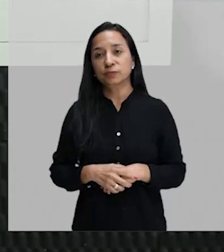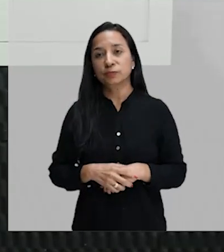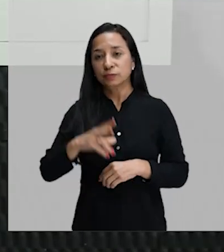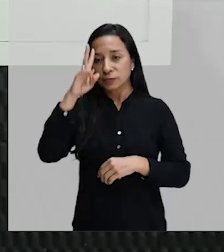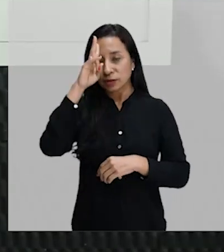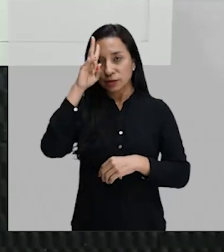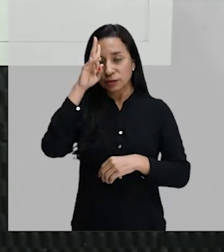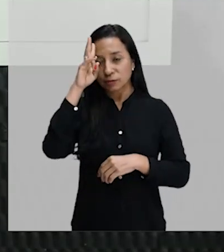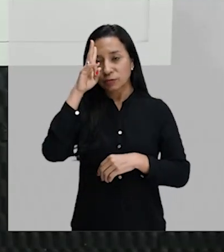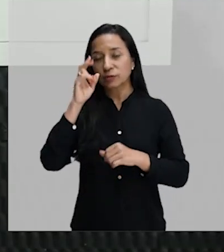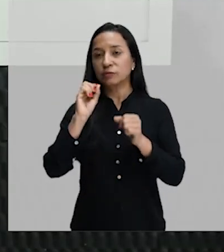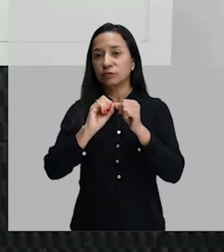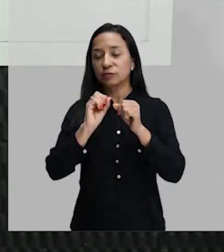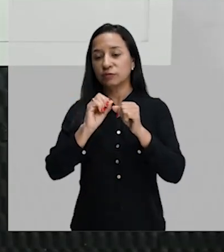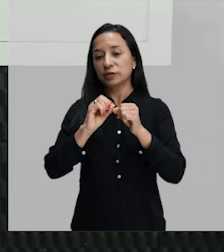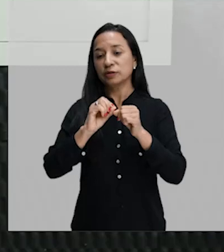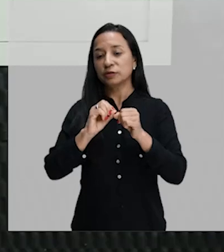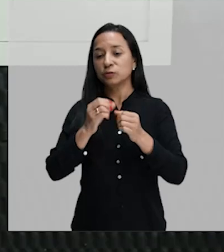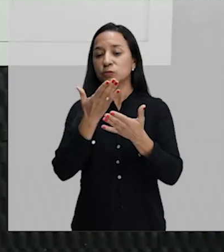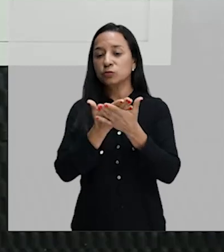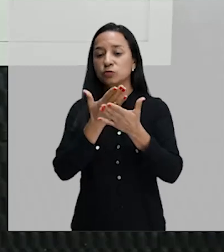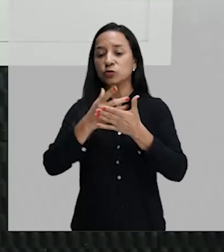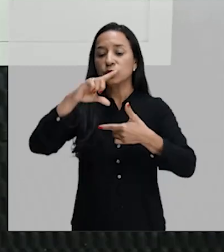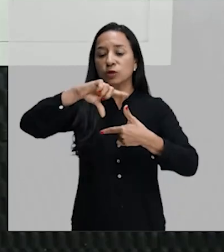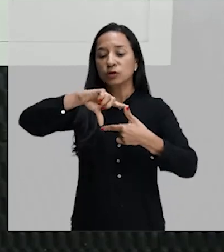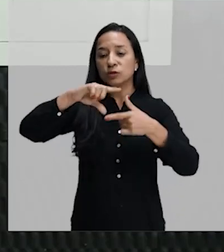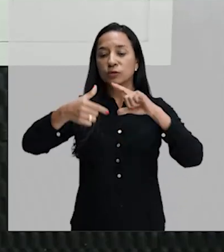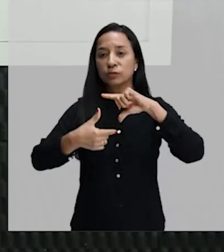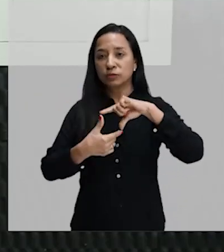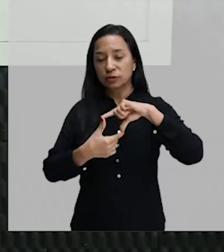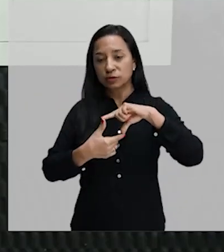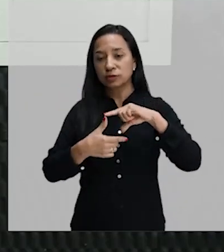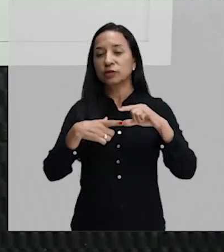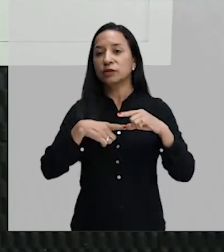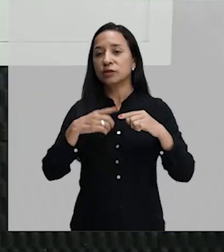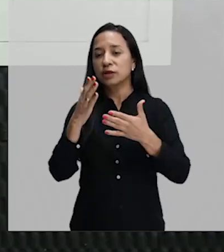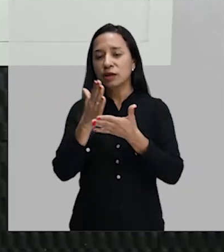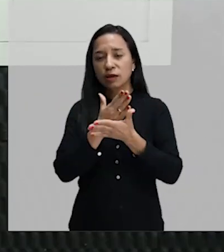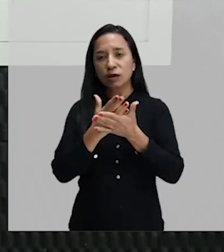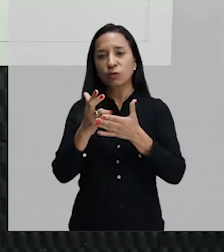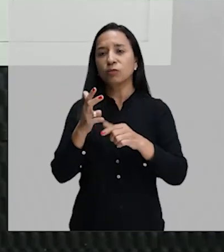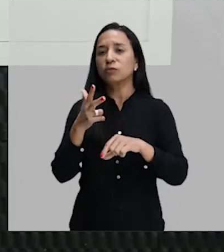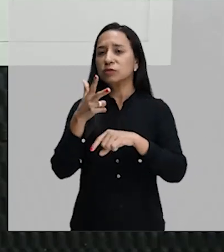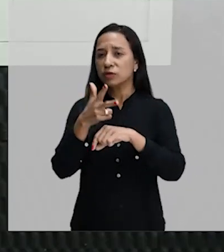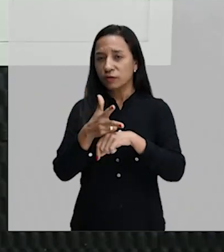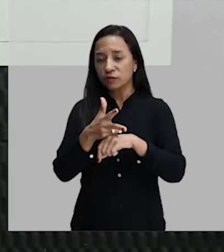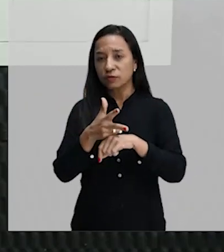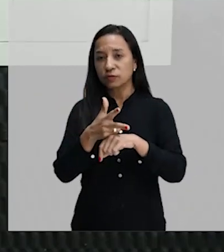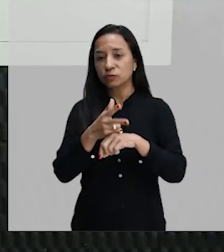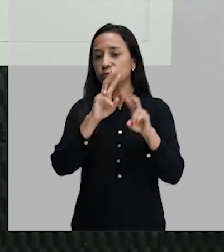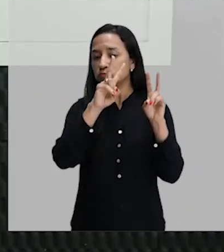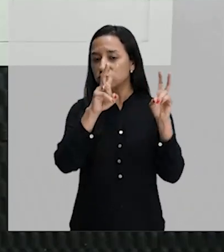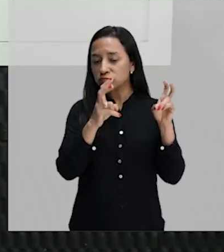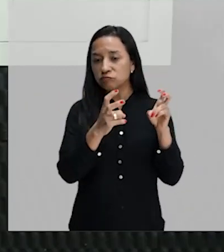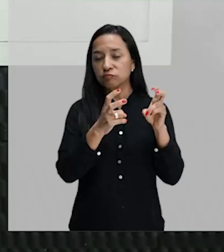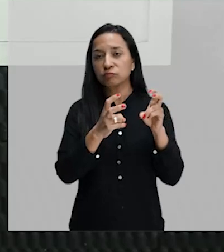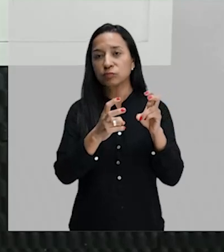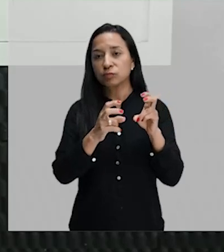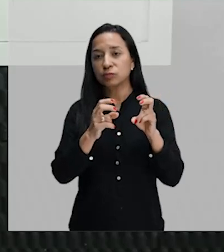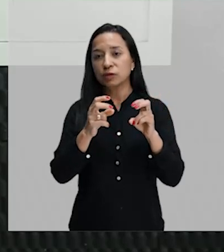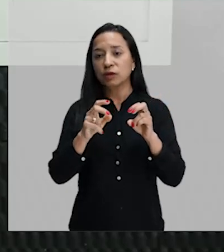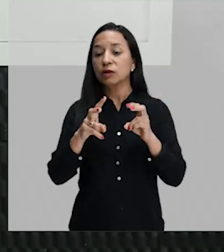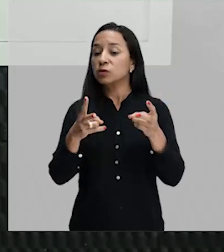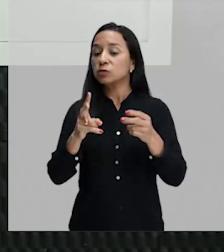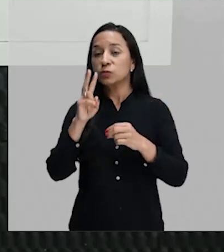que a gente está fazendo o estudo da trigonometria, né? Já tem alguns vídeos já a respeito desse assunto. Quem ainda não assistiu às